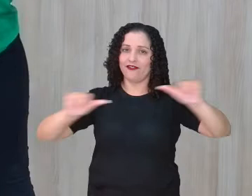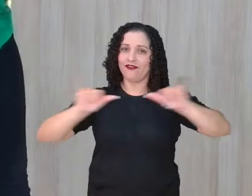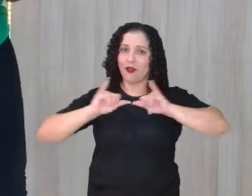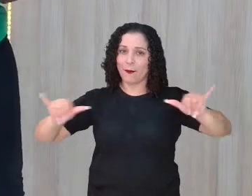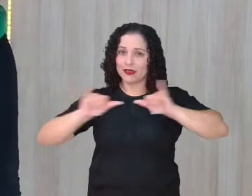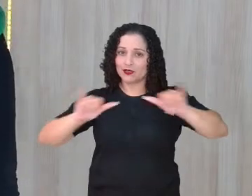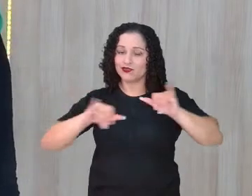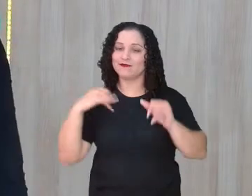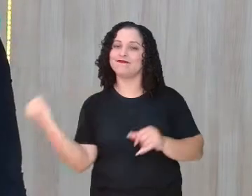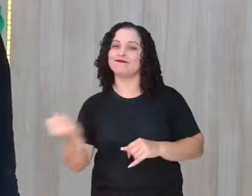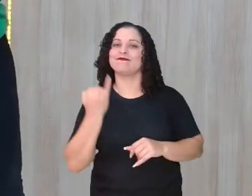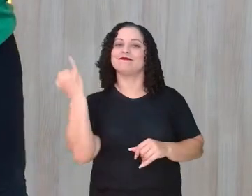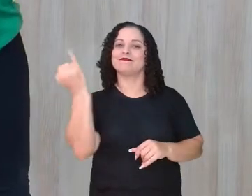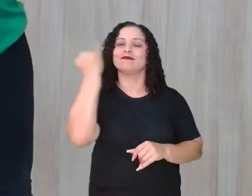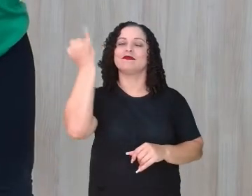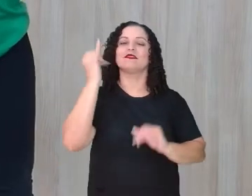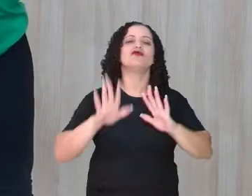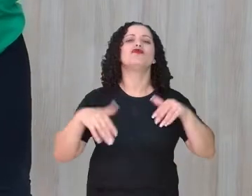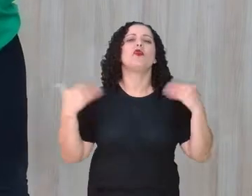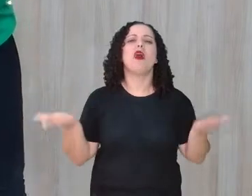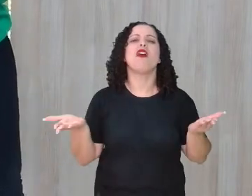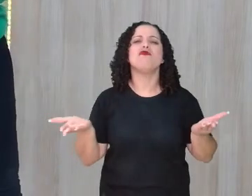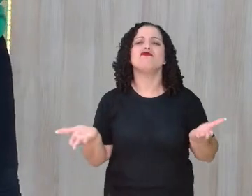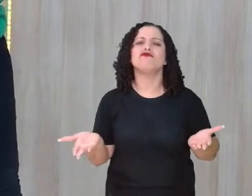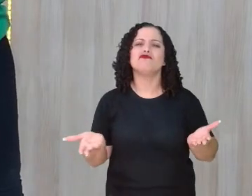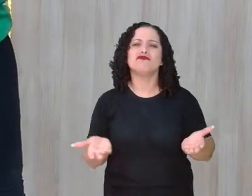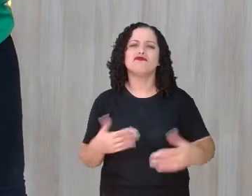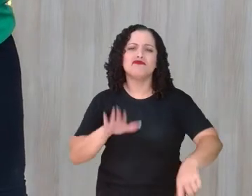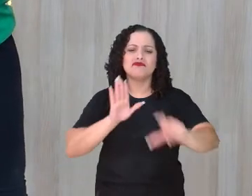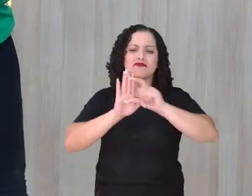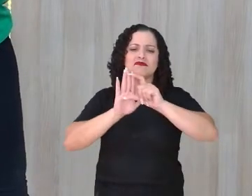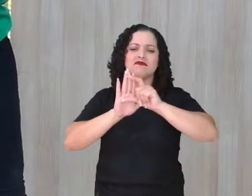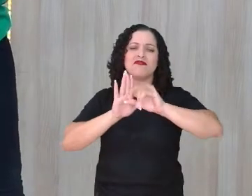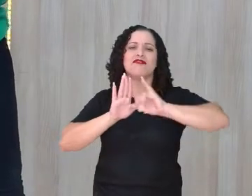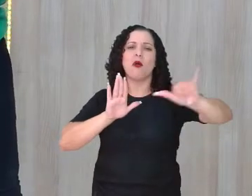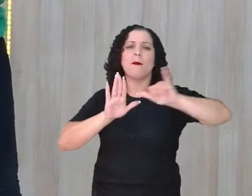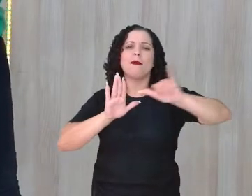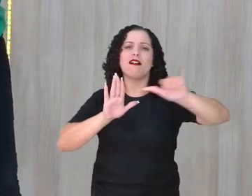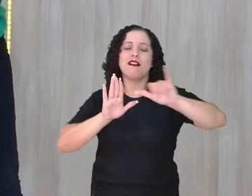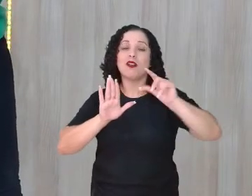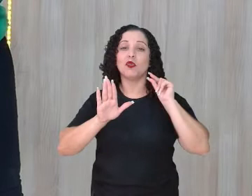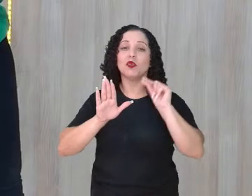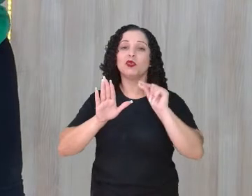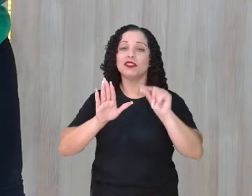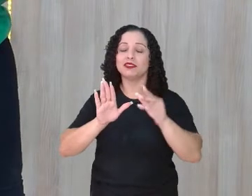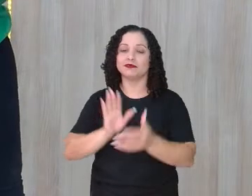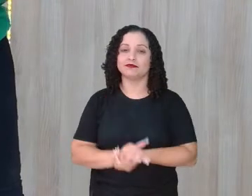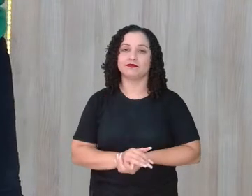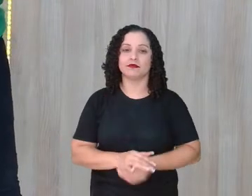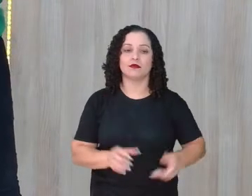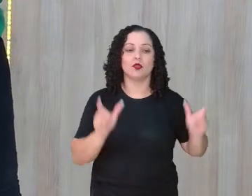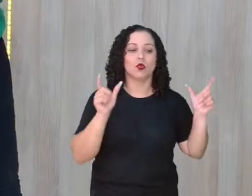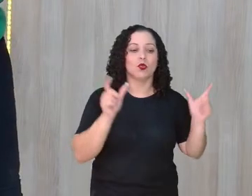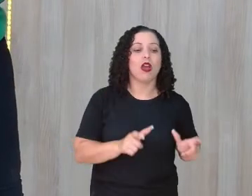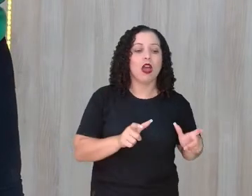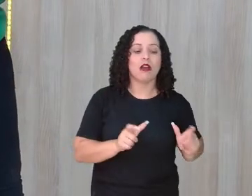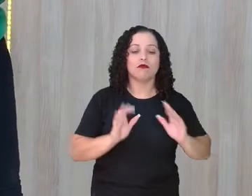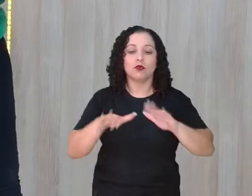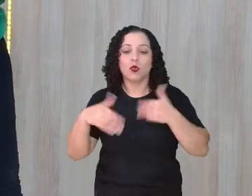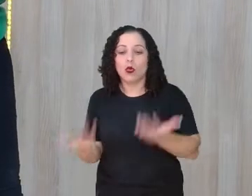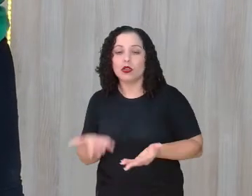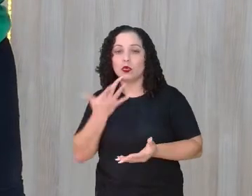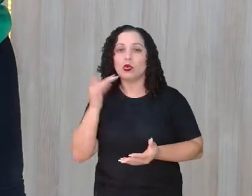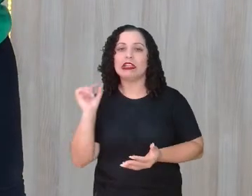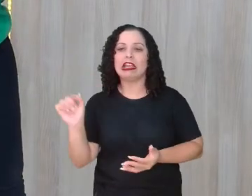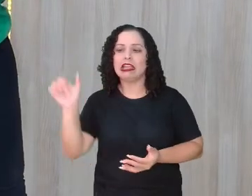gente tanto quer. Quais são as informações? Vocês lembram? O que, quando, quem